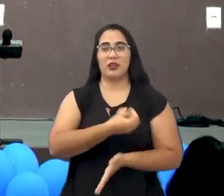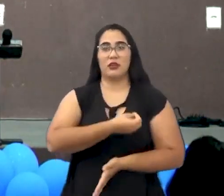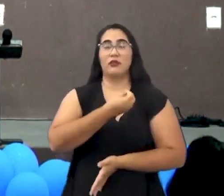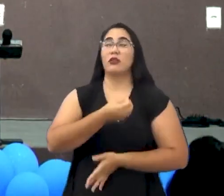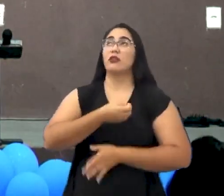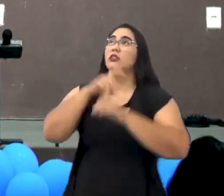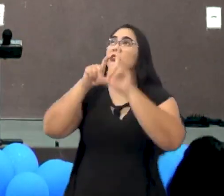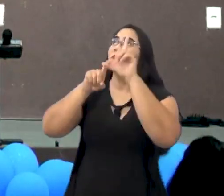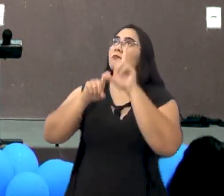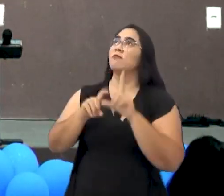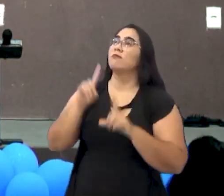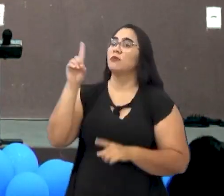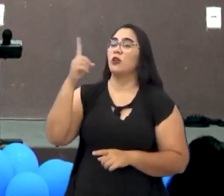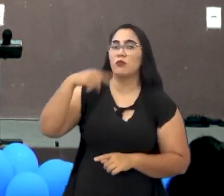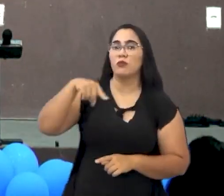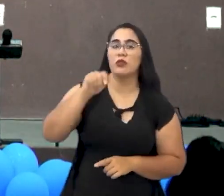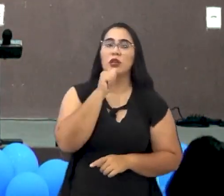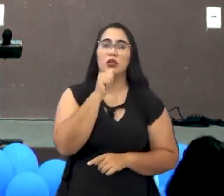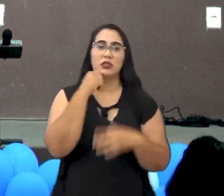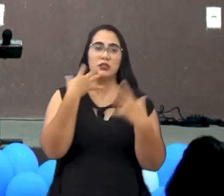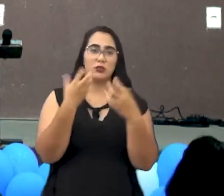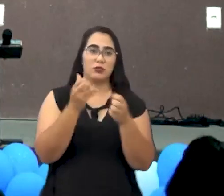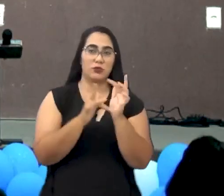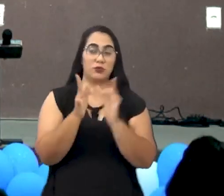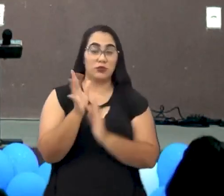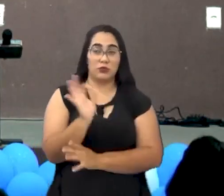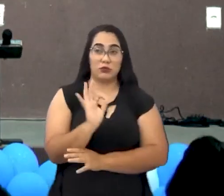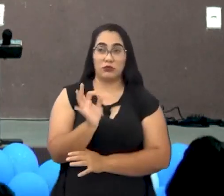dependência. E você que ainda não entregou sua vida ao Senhor,